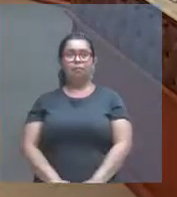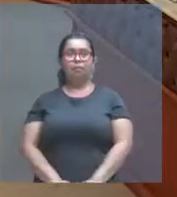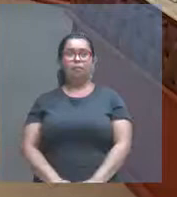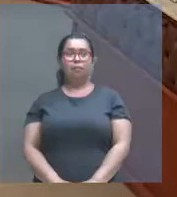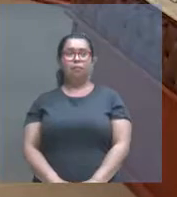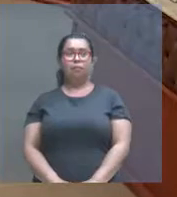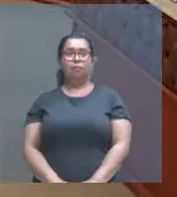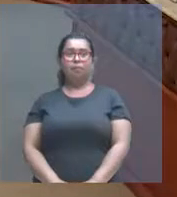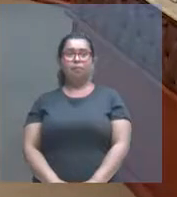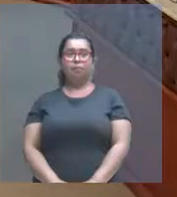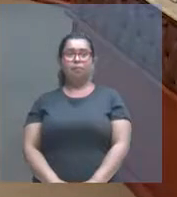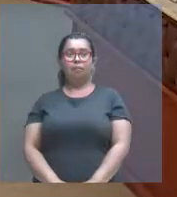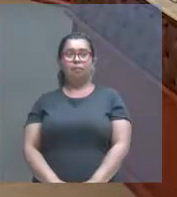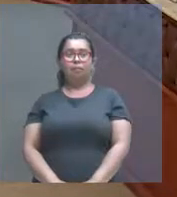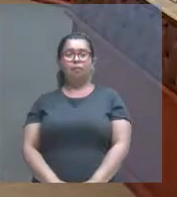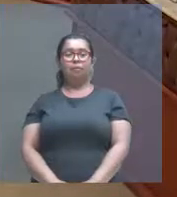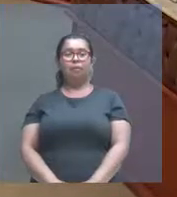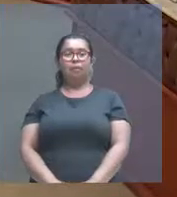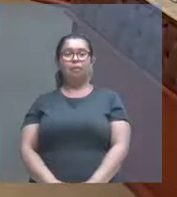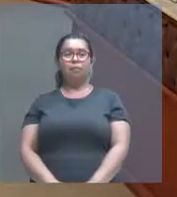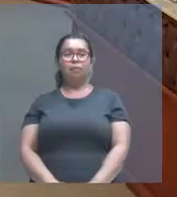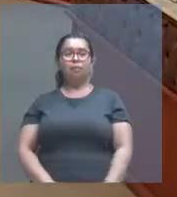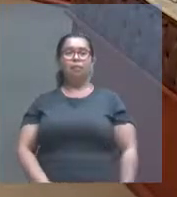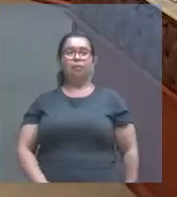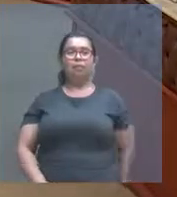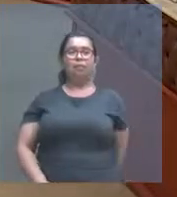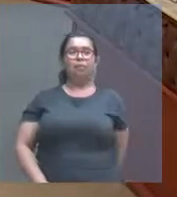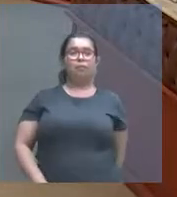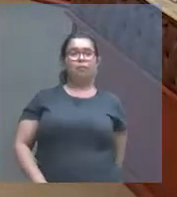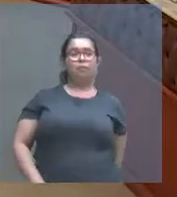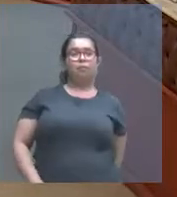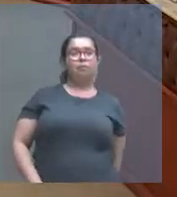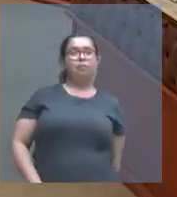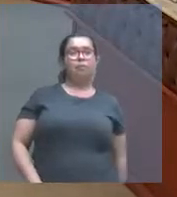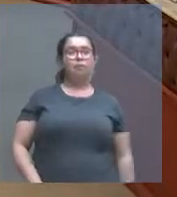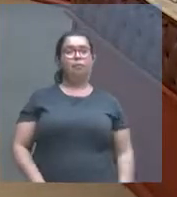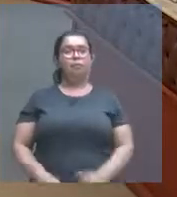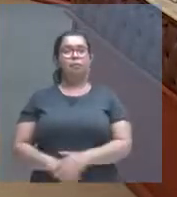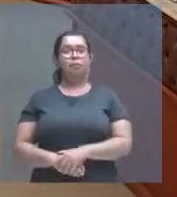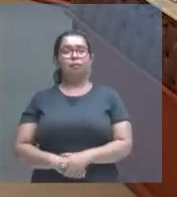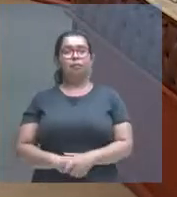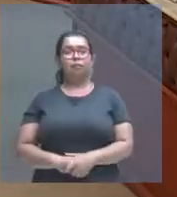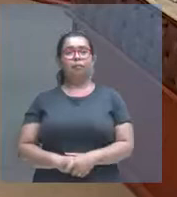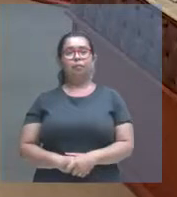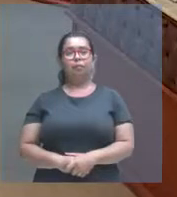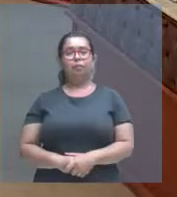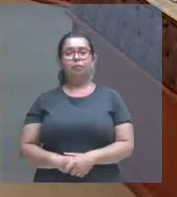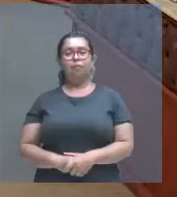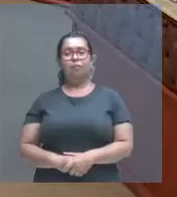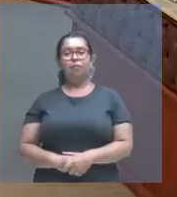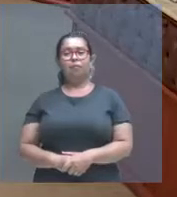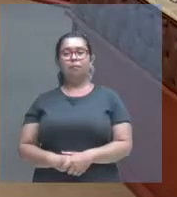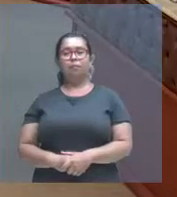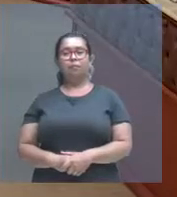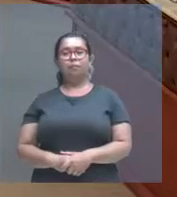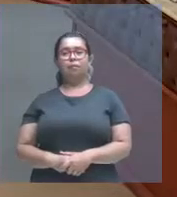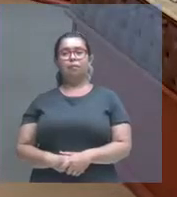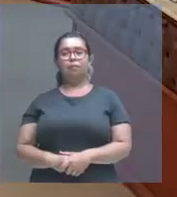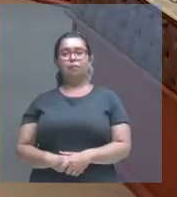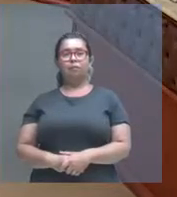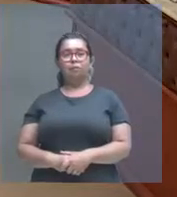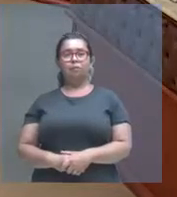Só fazer uma foto aqui e lembrar que o pessoal está esperando lá no barracão também para continuar a homenagem para o seu João.